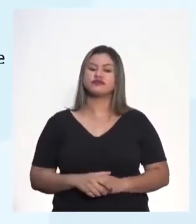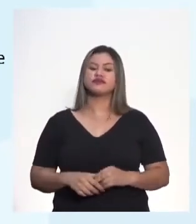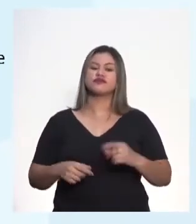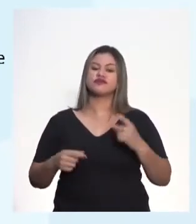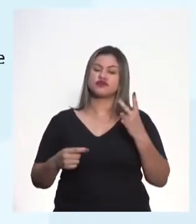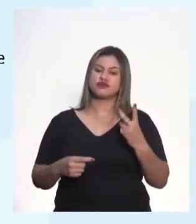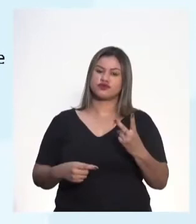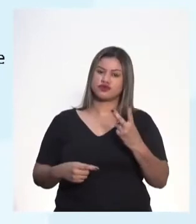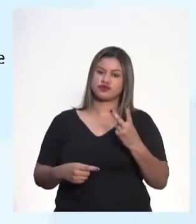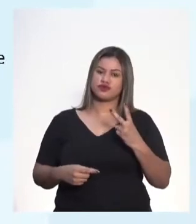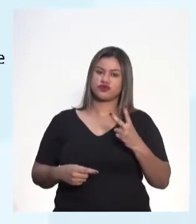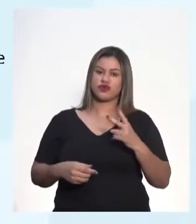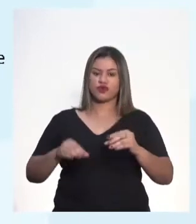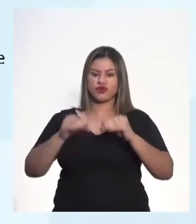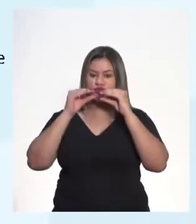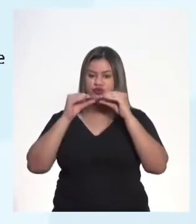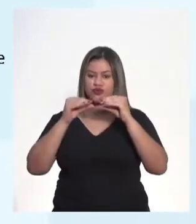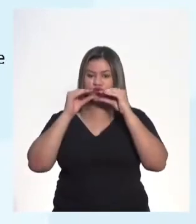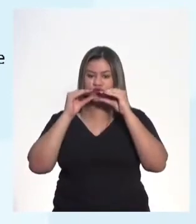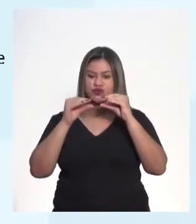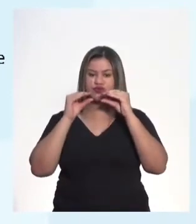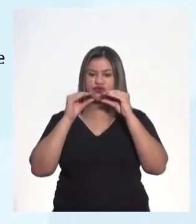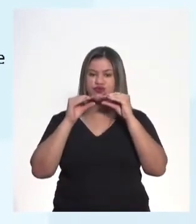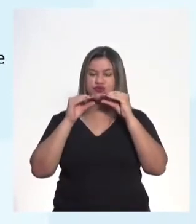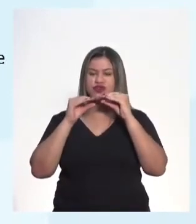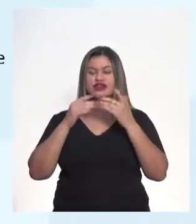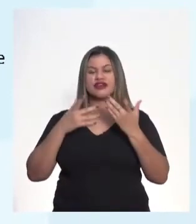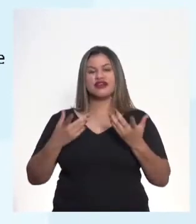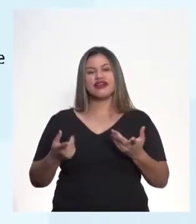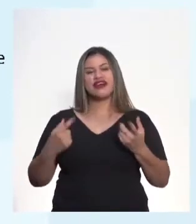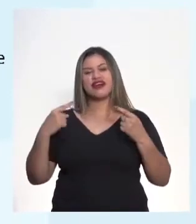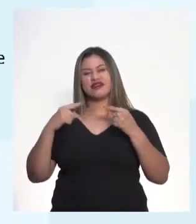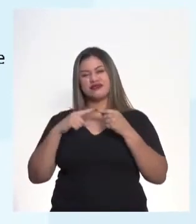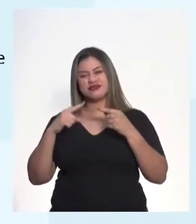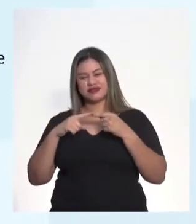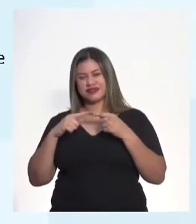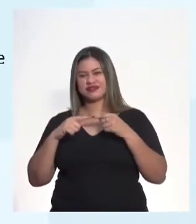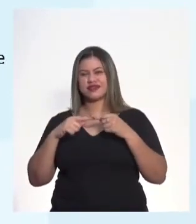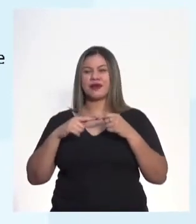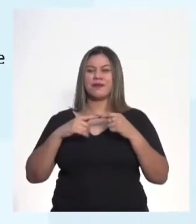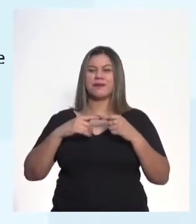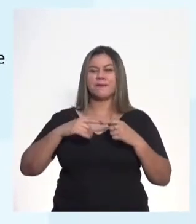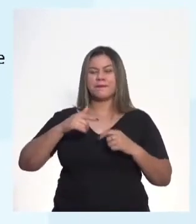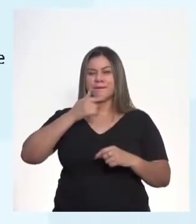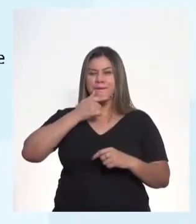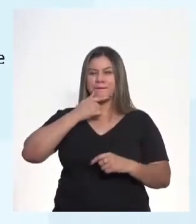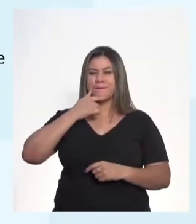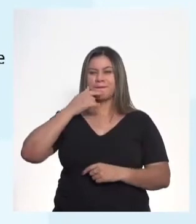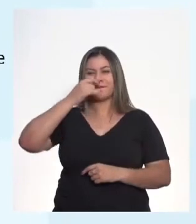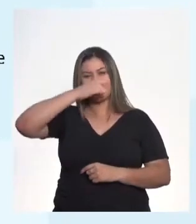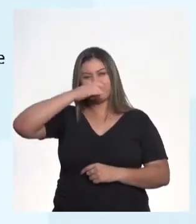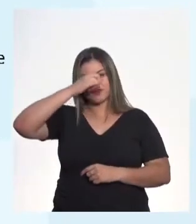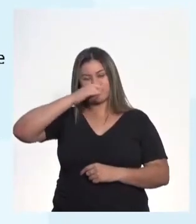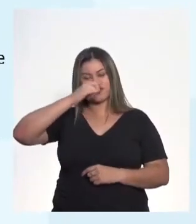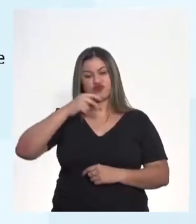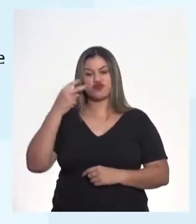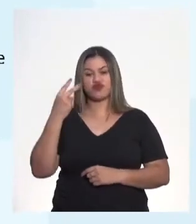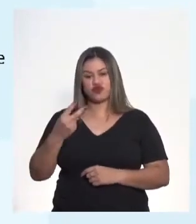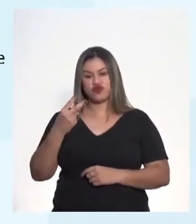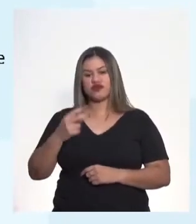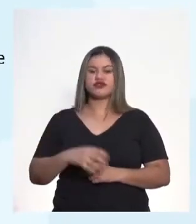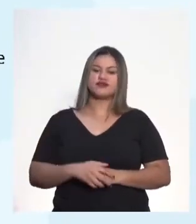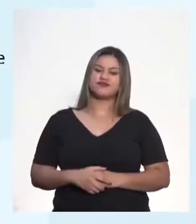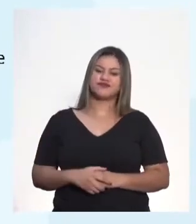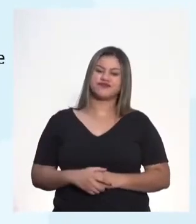mistos quentes essa me fala sem mistos quentes amizade só que tá errado né me corrija eu sou de português né Então olha lá